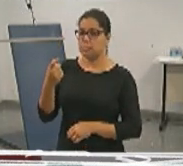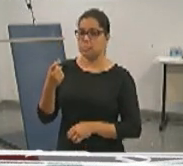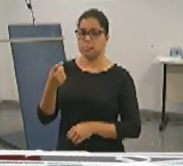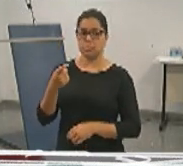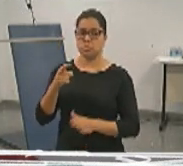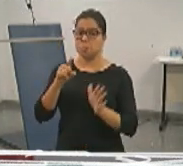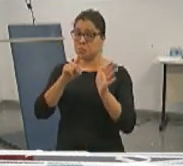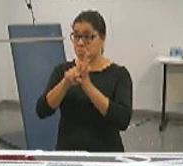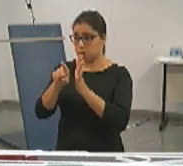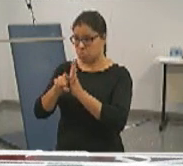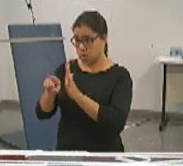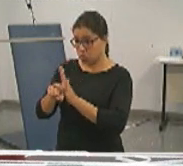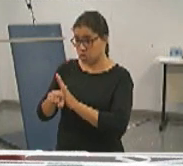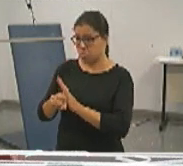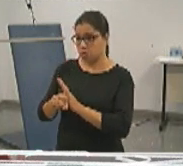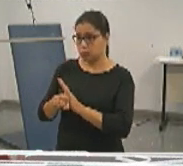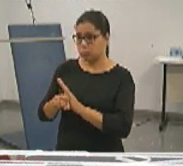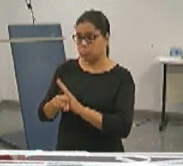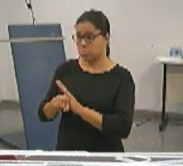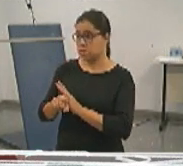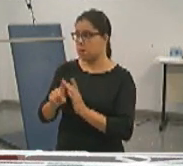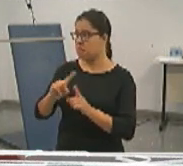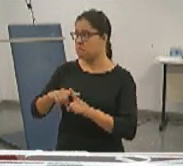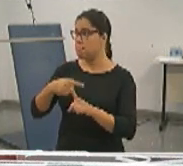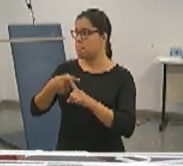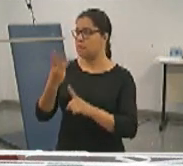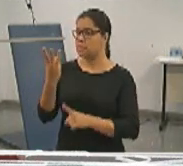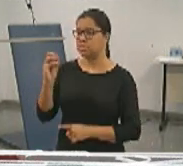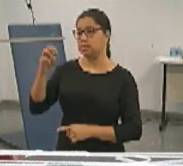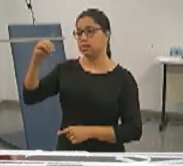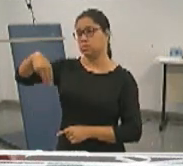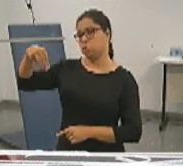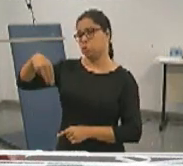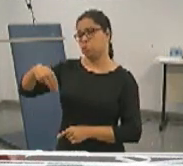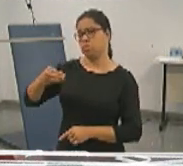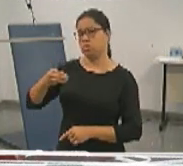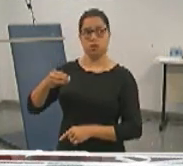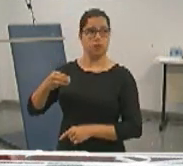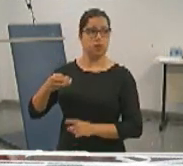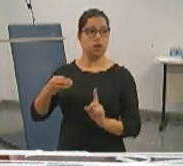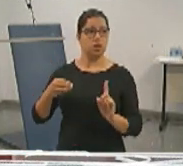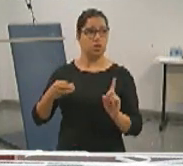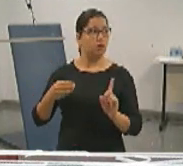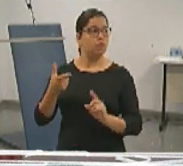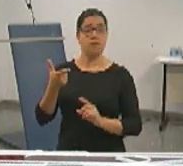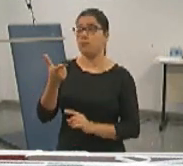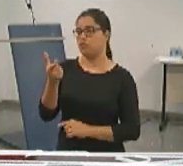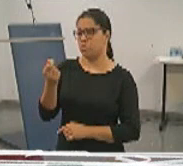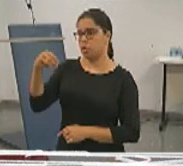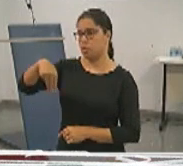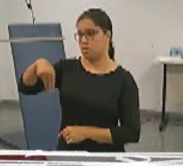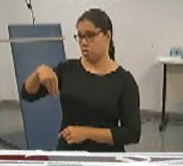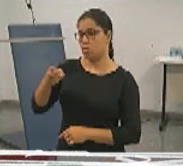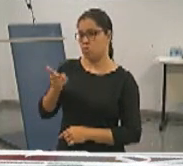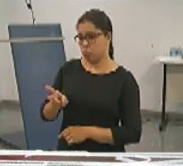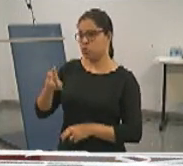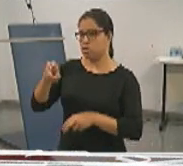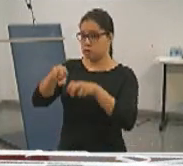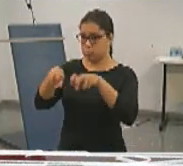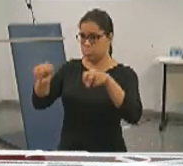perguntas, estendendo por mais 30 minutos, então a comissão se reuniu mais 20 minutos, e a